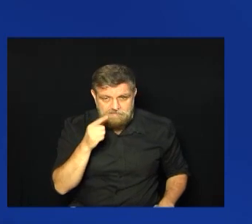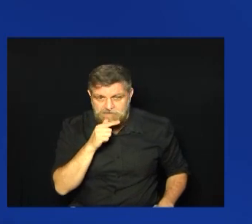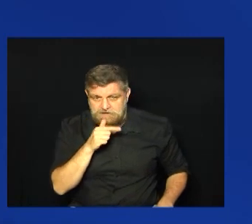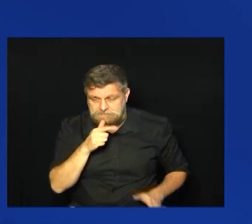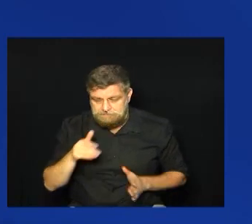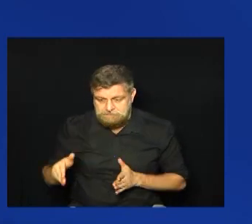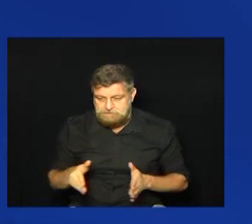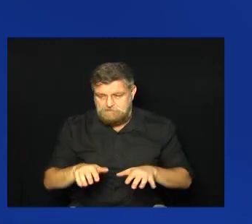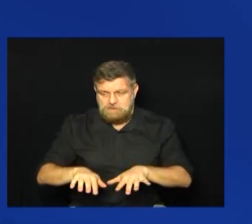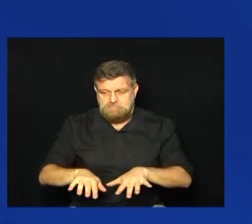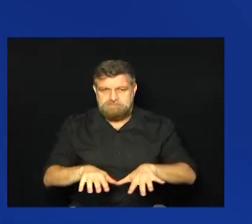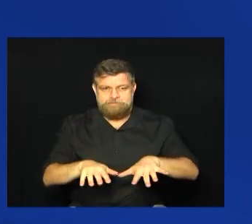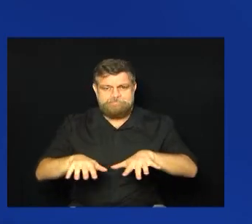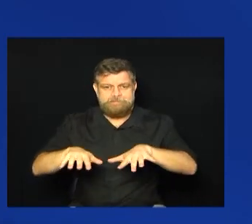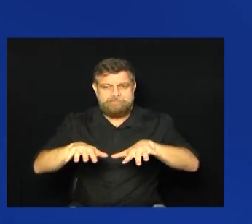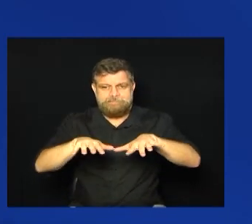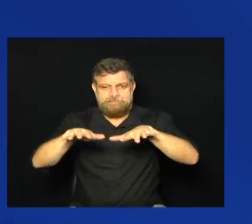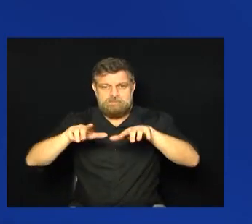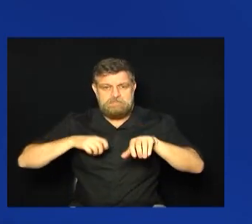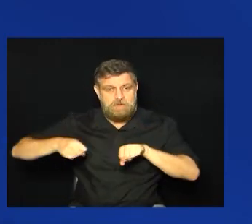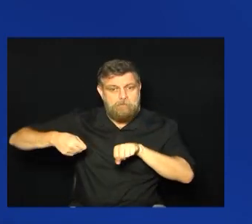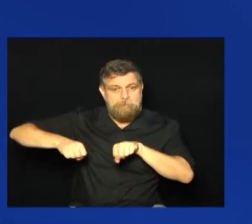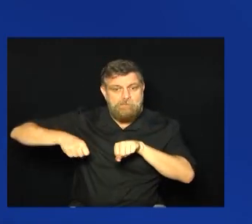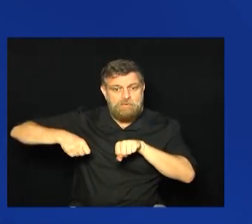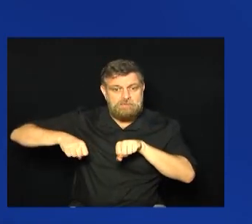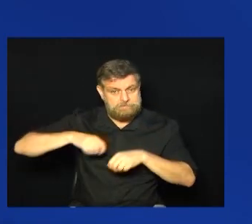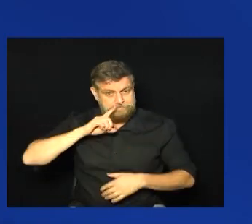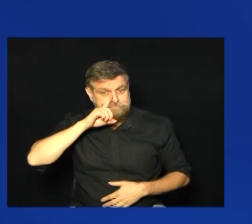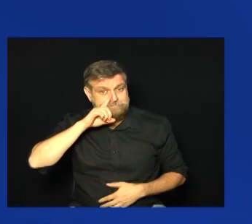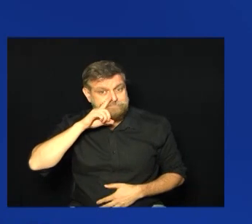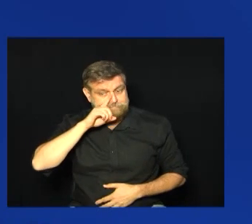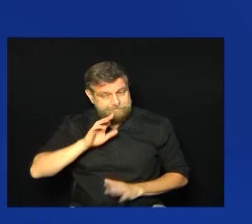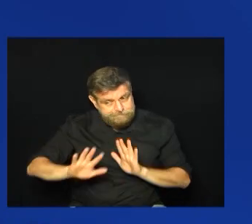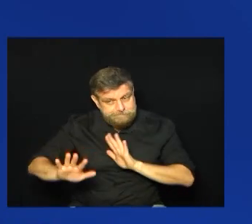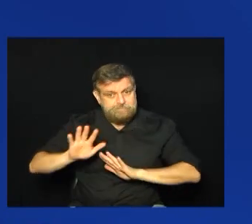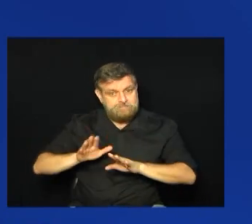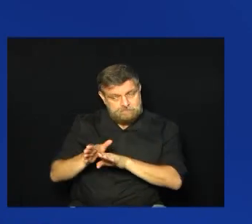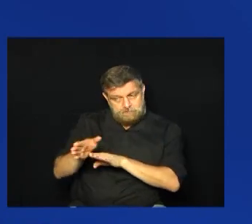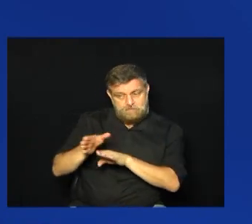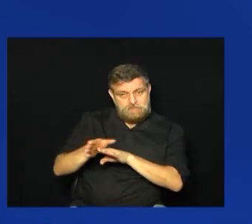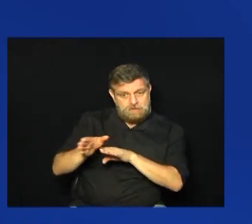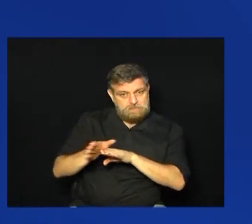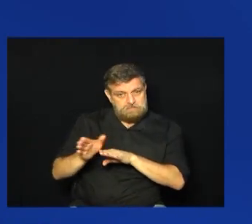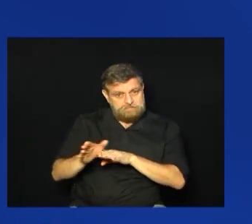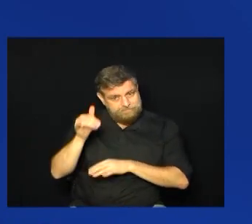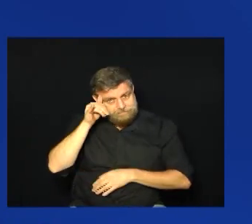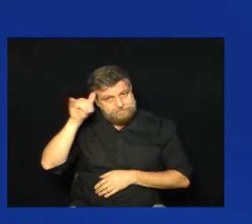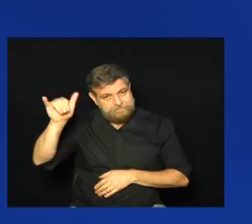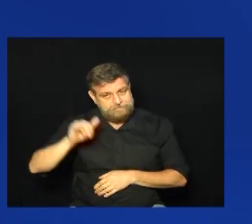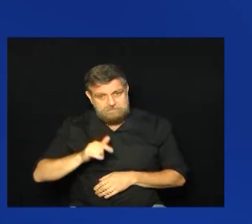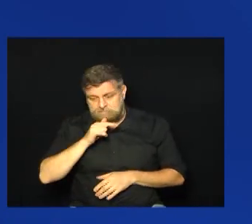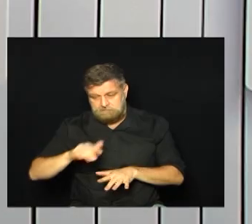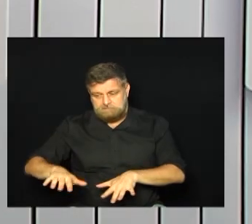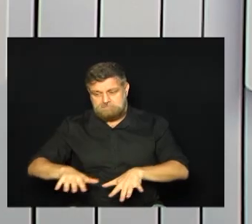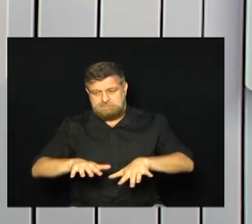que transbordou. Tem até um motoqueiro, né, que se arriscou aí. A gente relembra aqui que é muito perigoso enfrentar